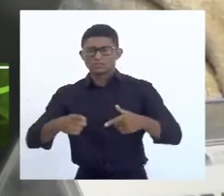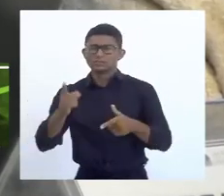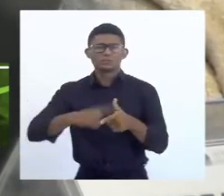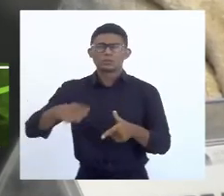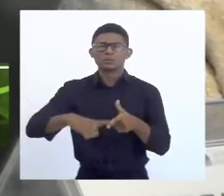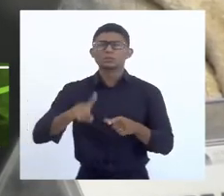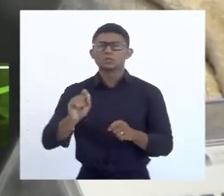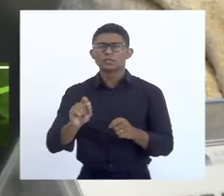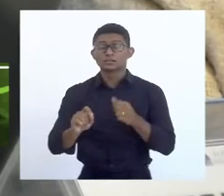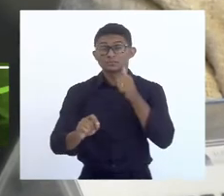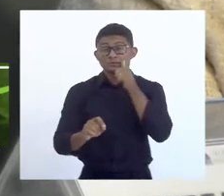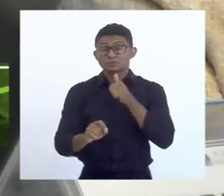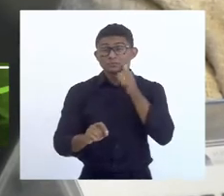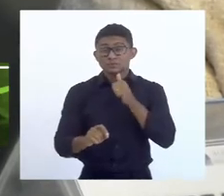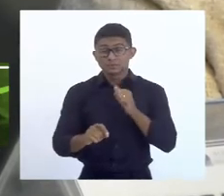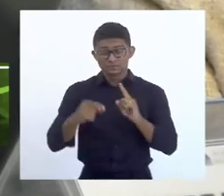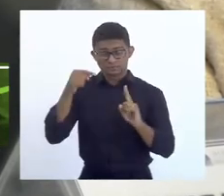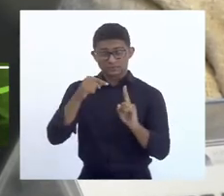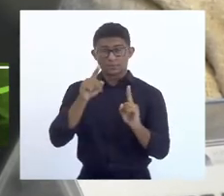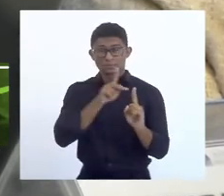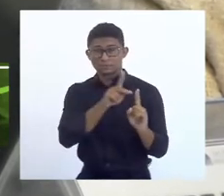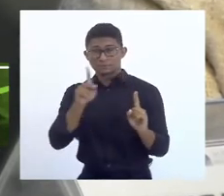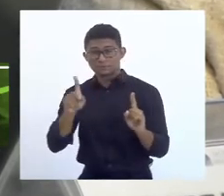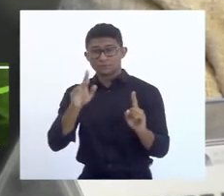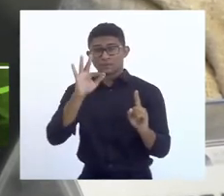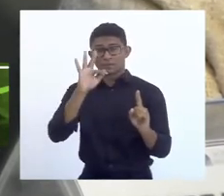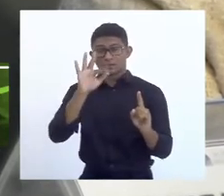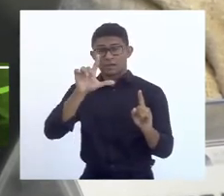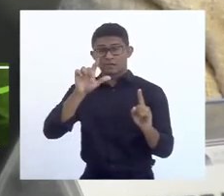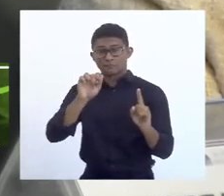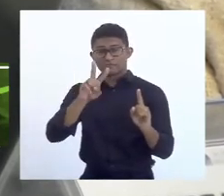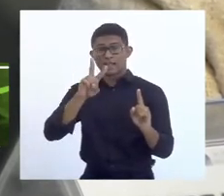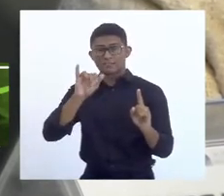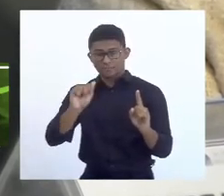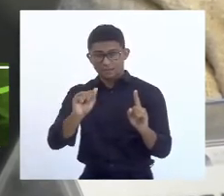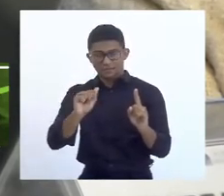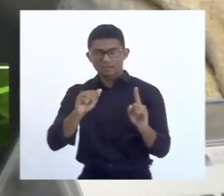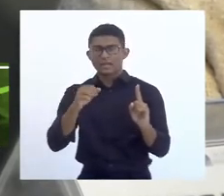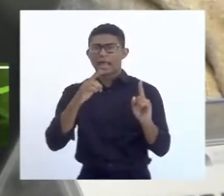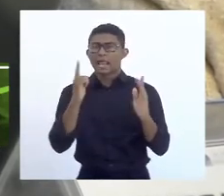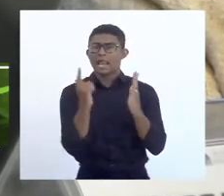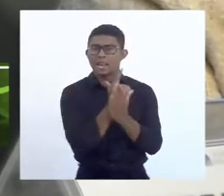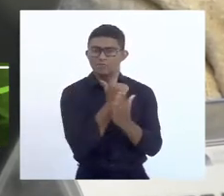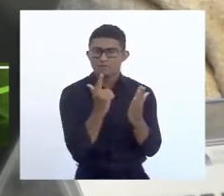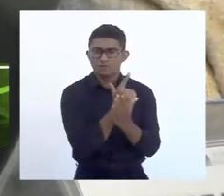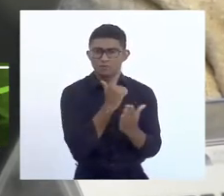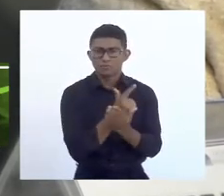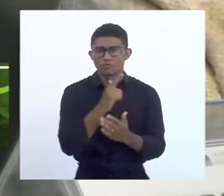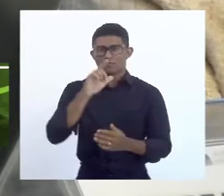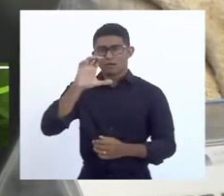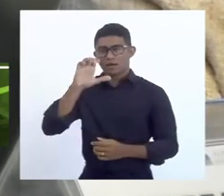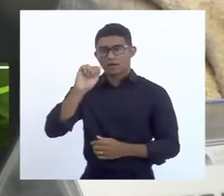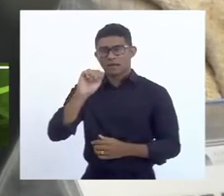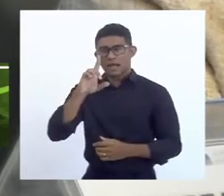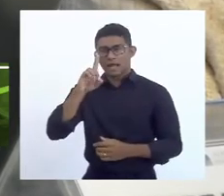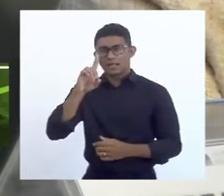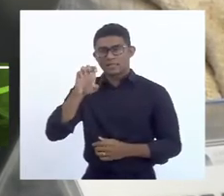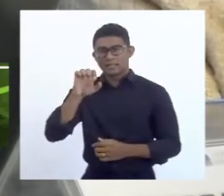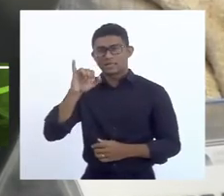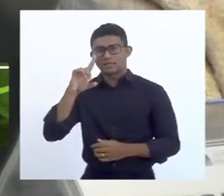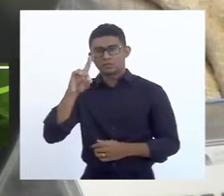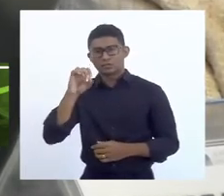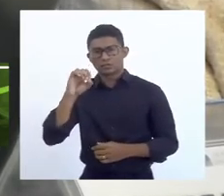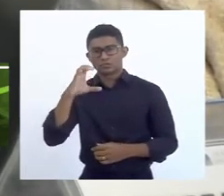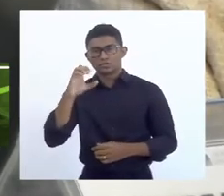professora Flávia Biroli, de um livro chamado Caleidoscópio Convexo, em que ela diz